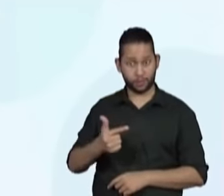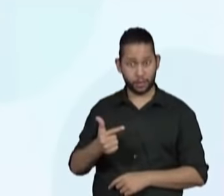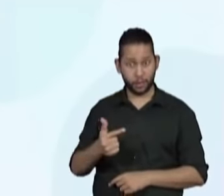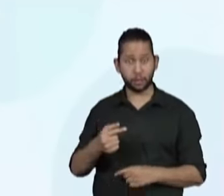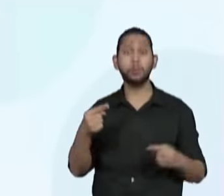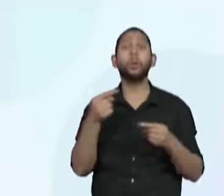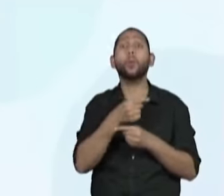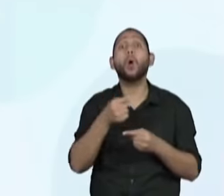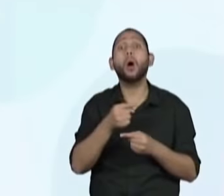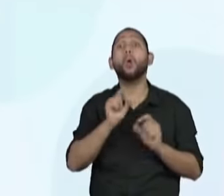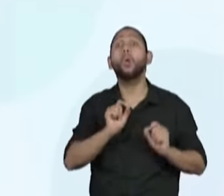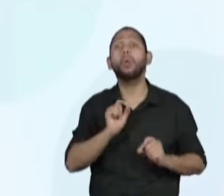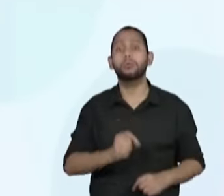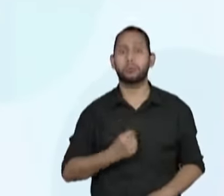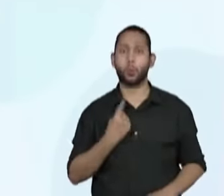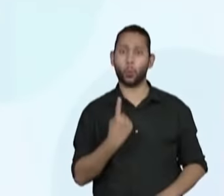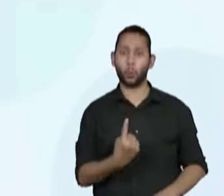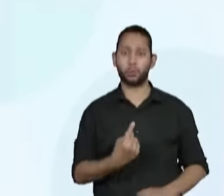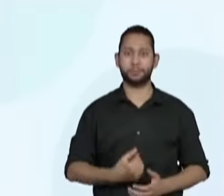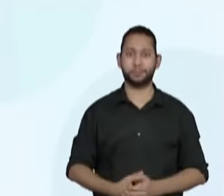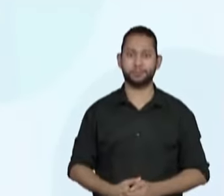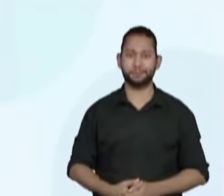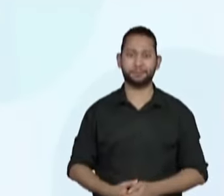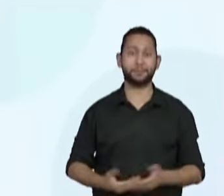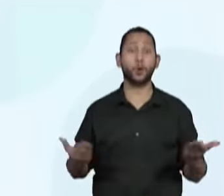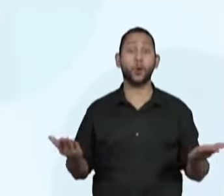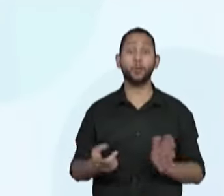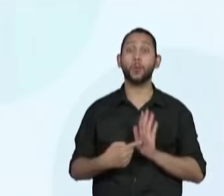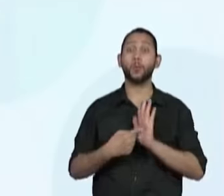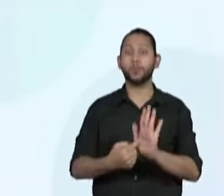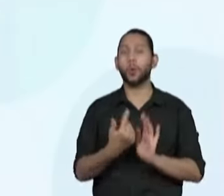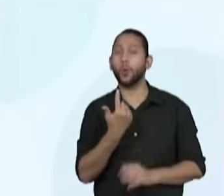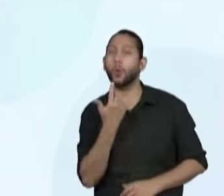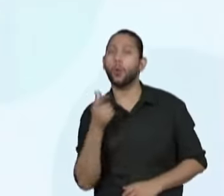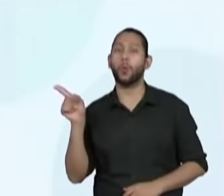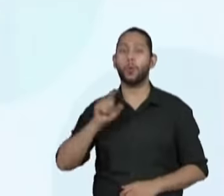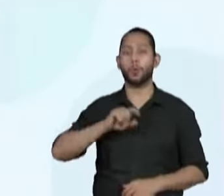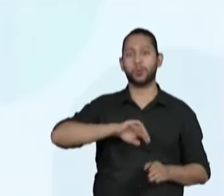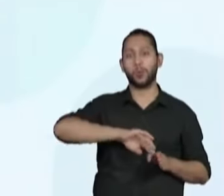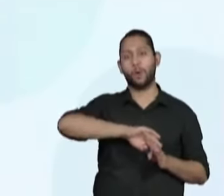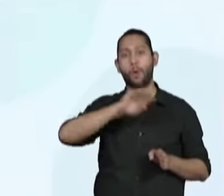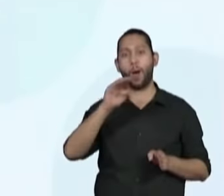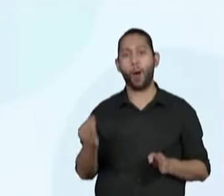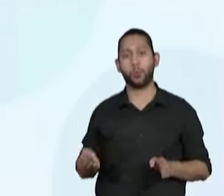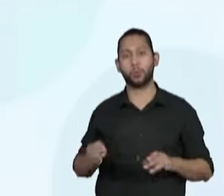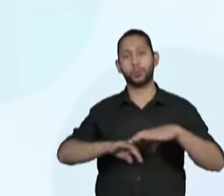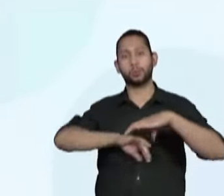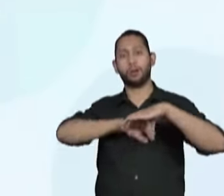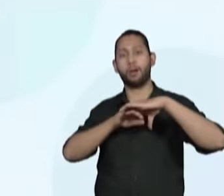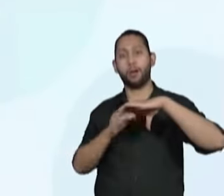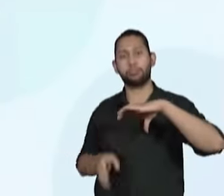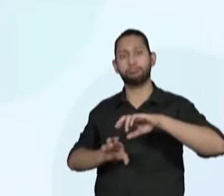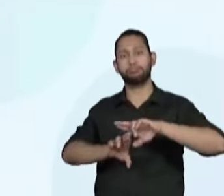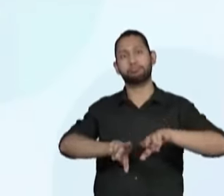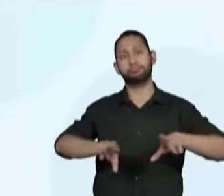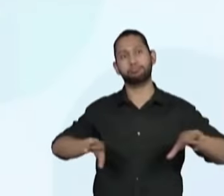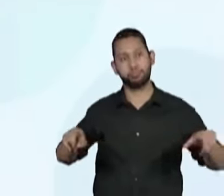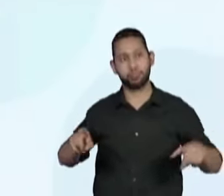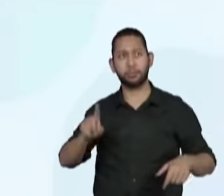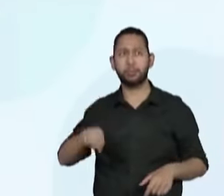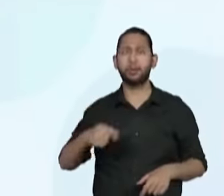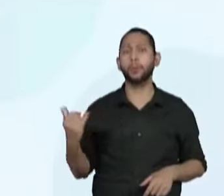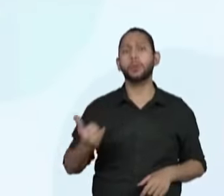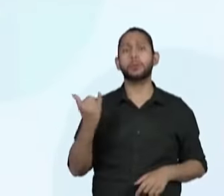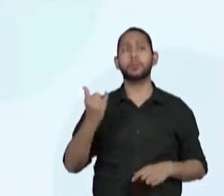1. Vamos falar um pouquinho agora também sobre os arcos abatidos, tá? Eles são muito importantes também dentro da história da arquitetura, né, da história